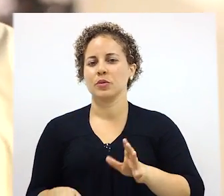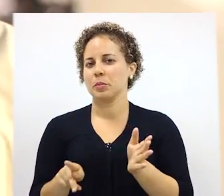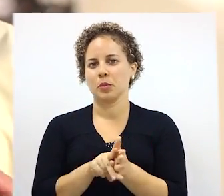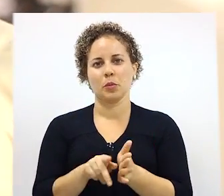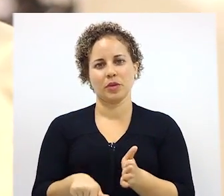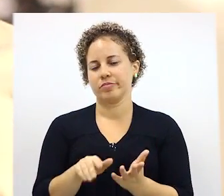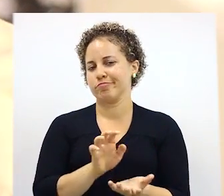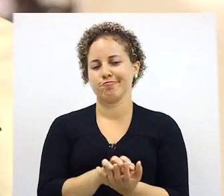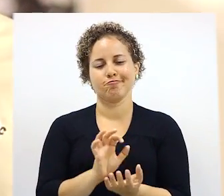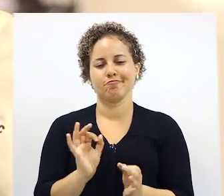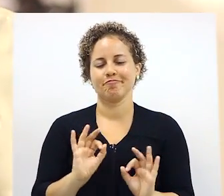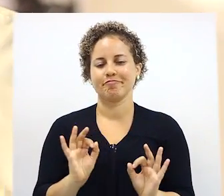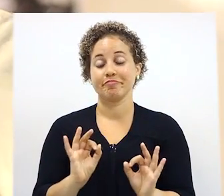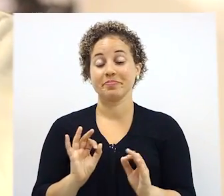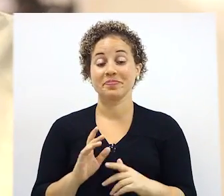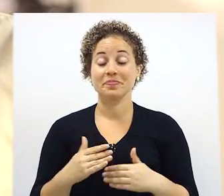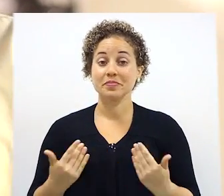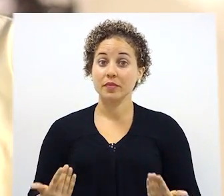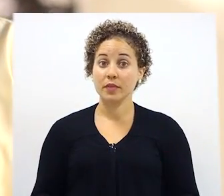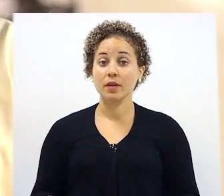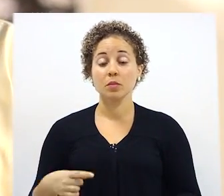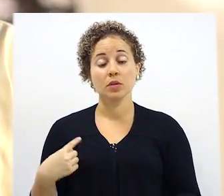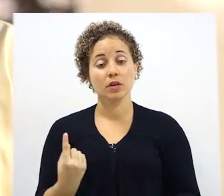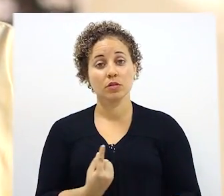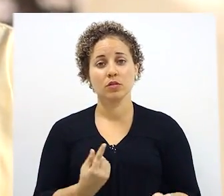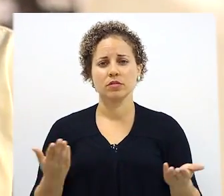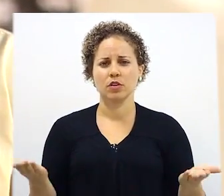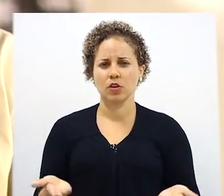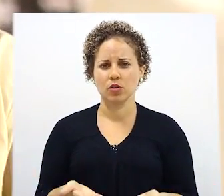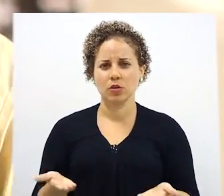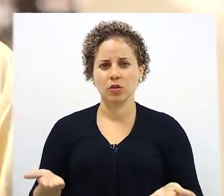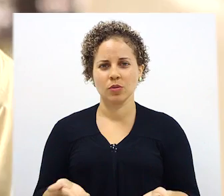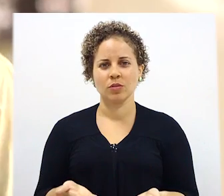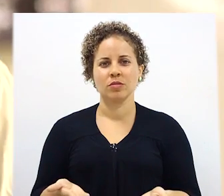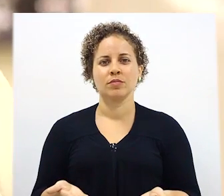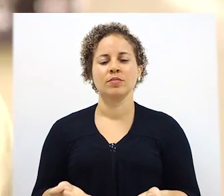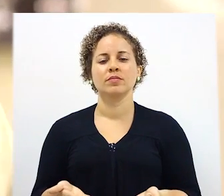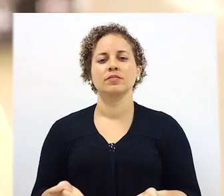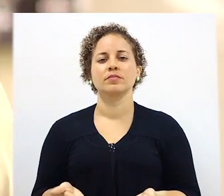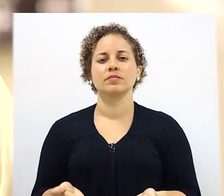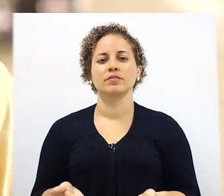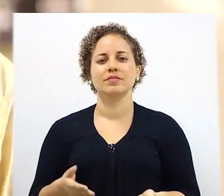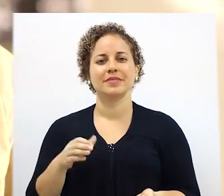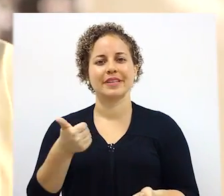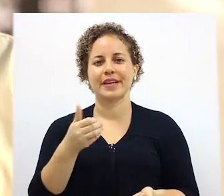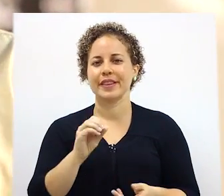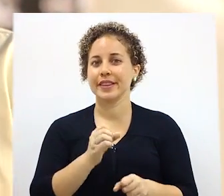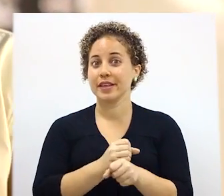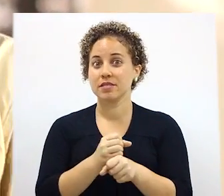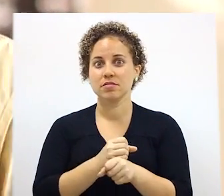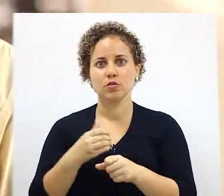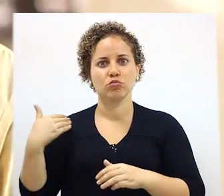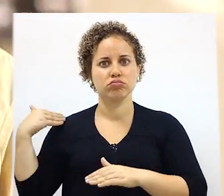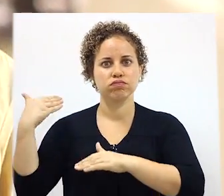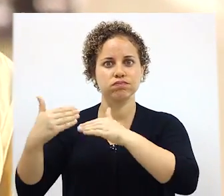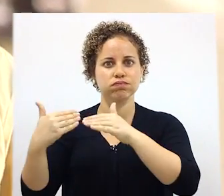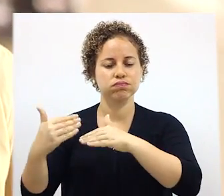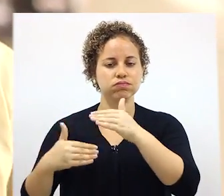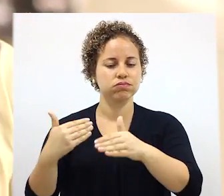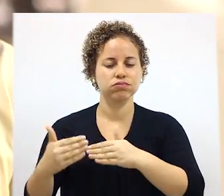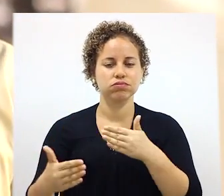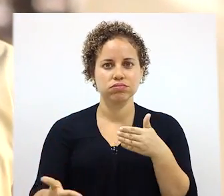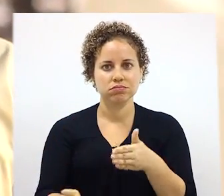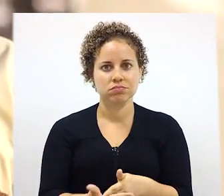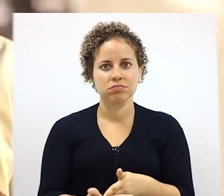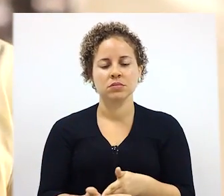né? Então, para nós, isso a gente contabiliza aí realmente de 10 anos para cá, né? 10 anos para